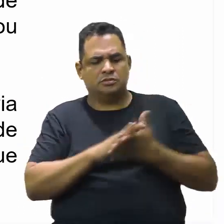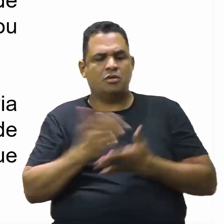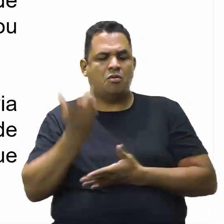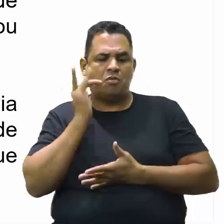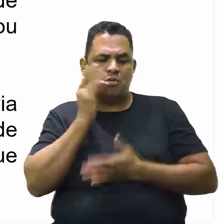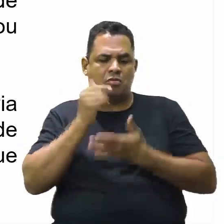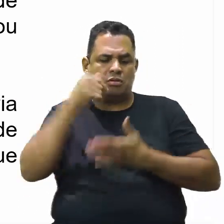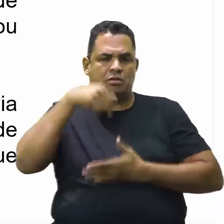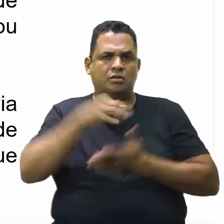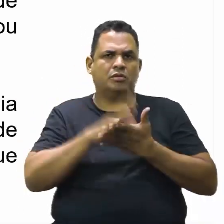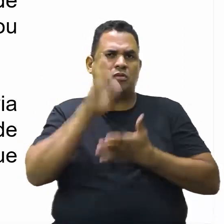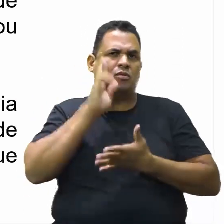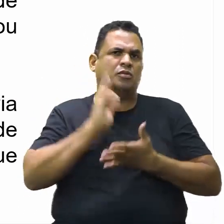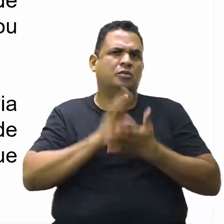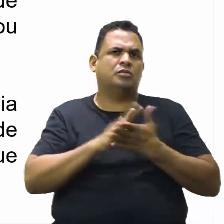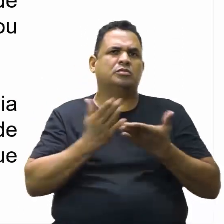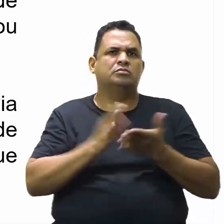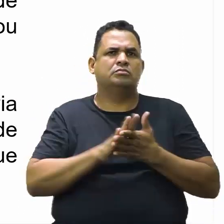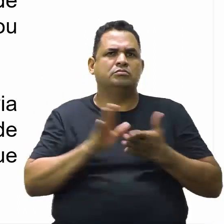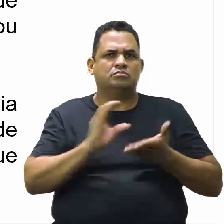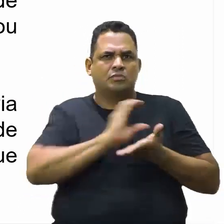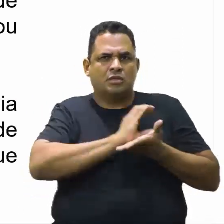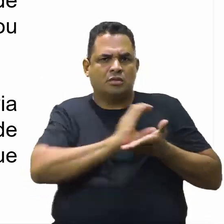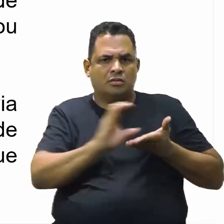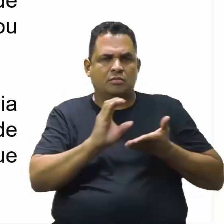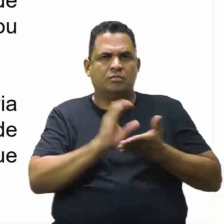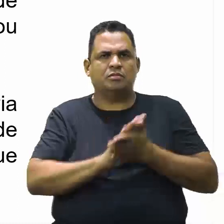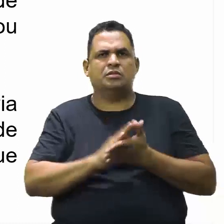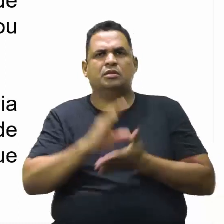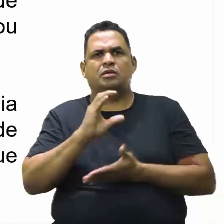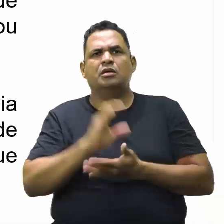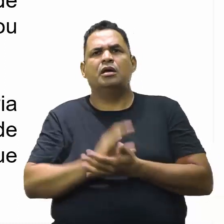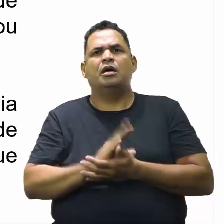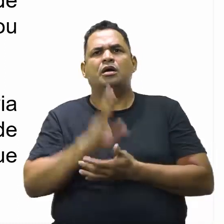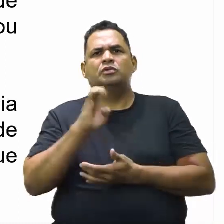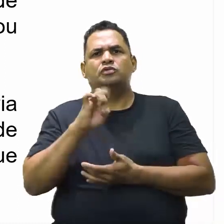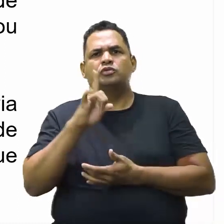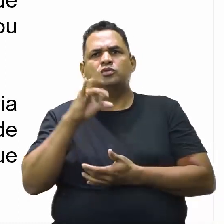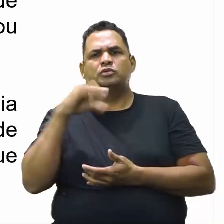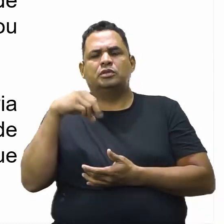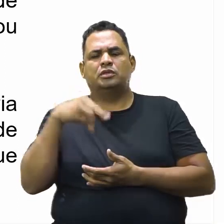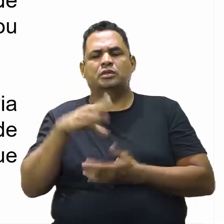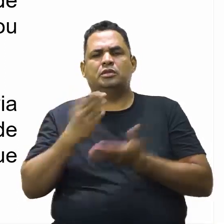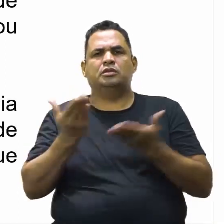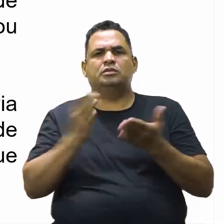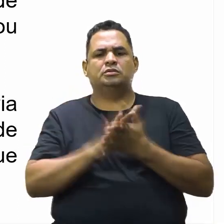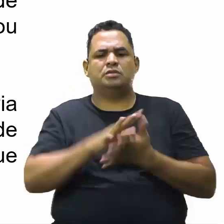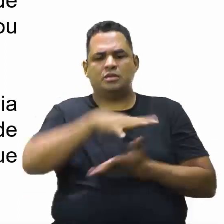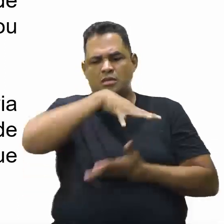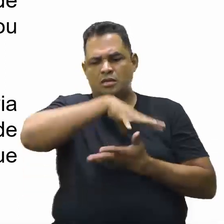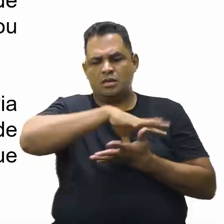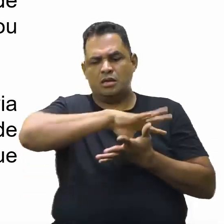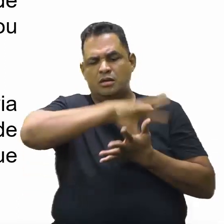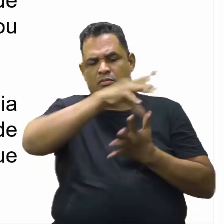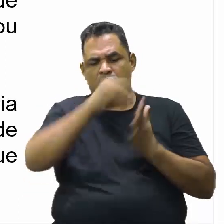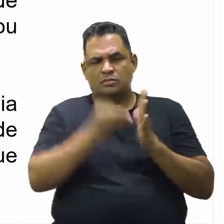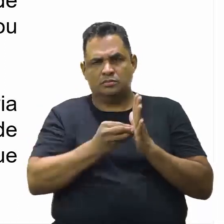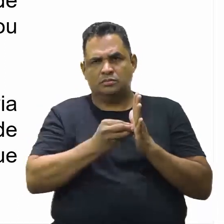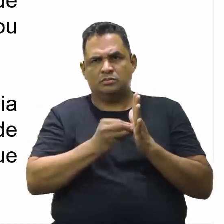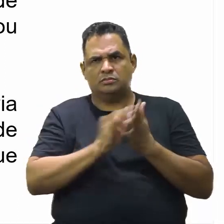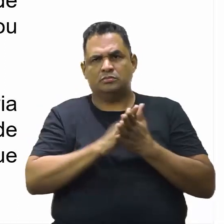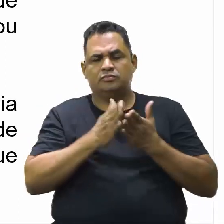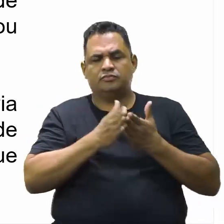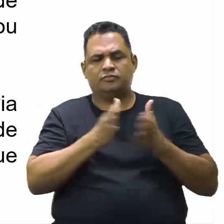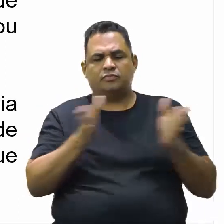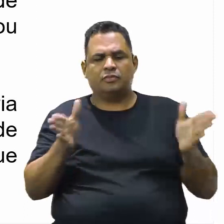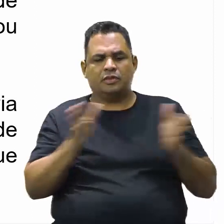D, pelos investimentos da Superintendência do Desenvolvimento da Amazônia, na